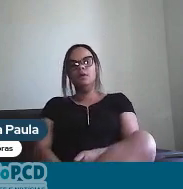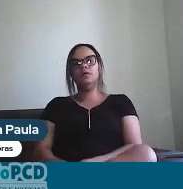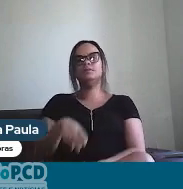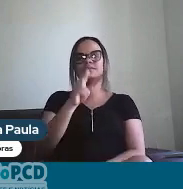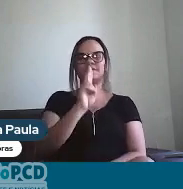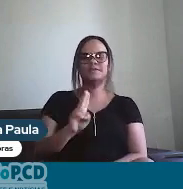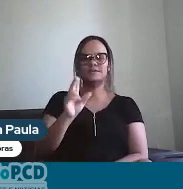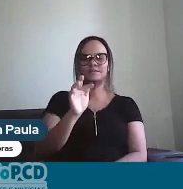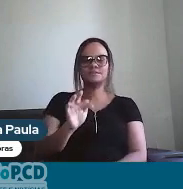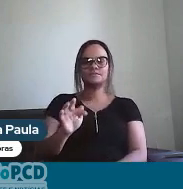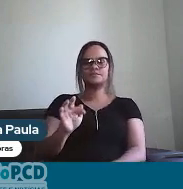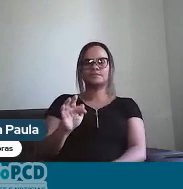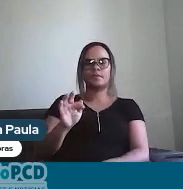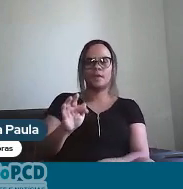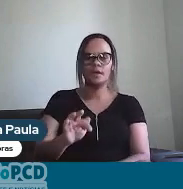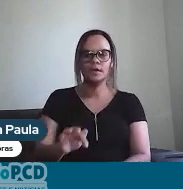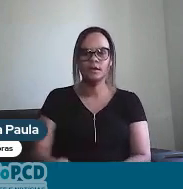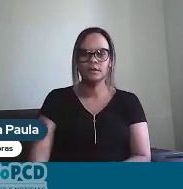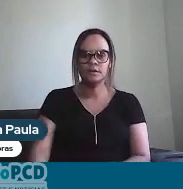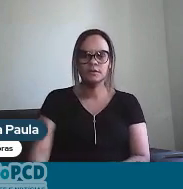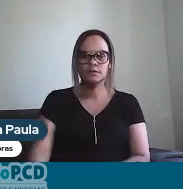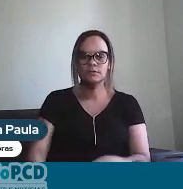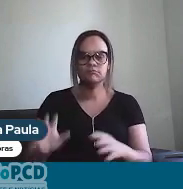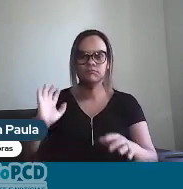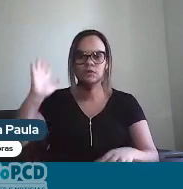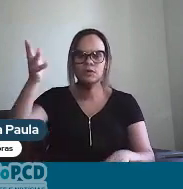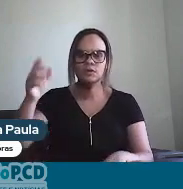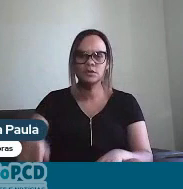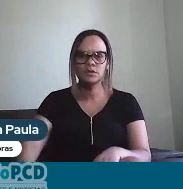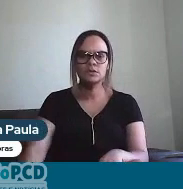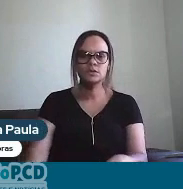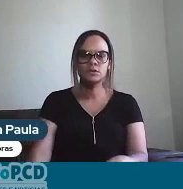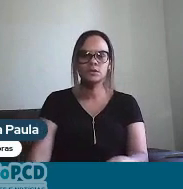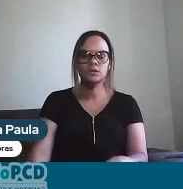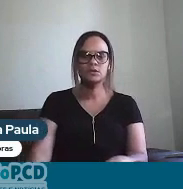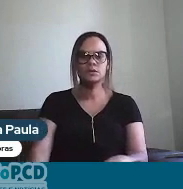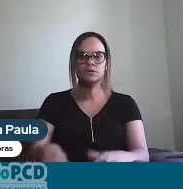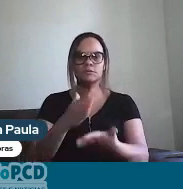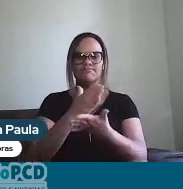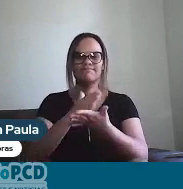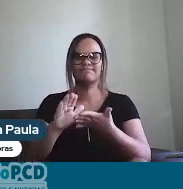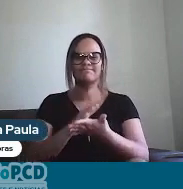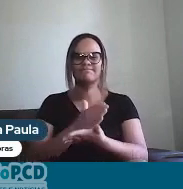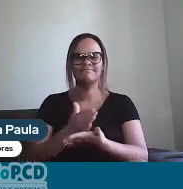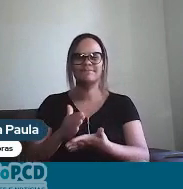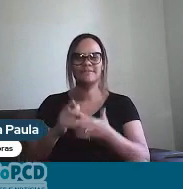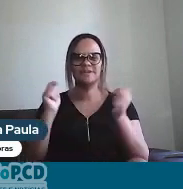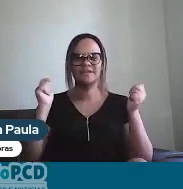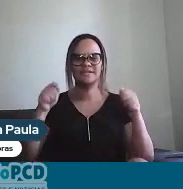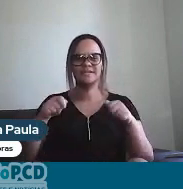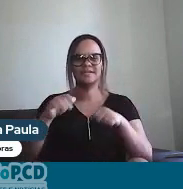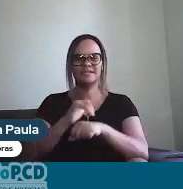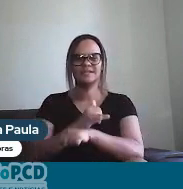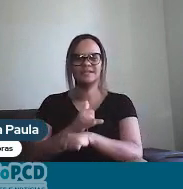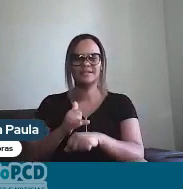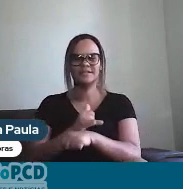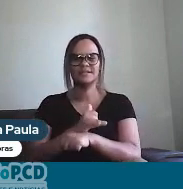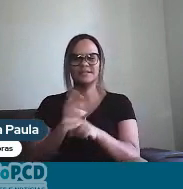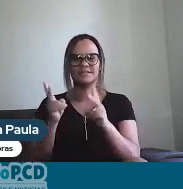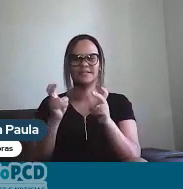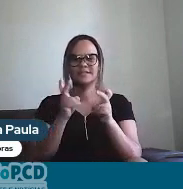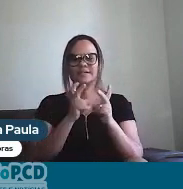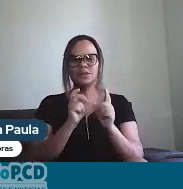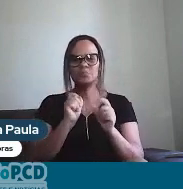Federal de Brasília, UNB. E aí, o que aconteceu? Algumas condições desse instrumento foram percebidas